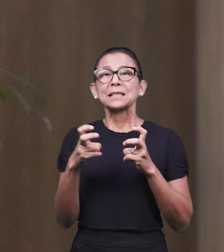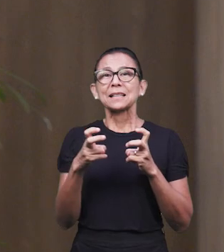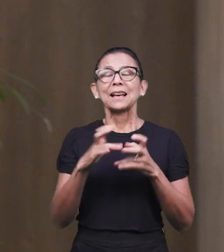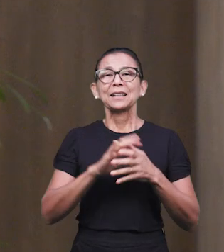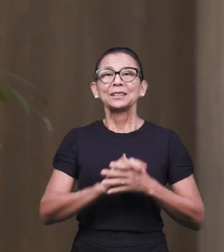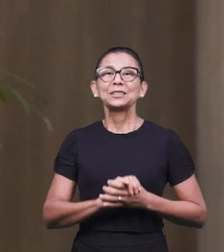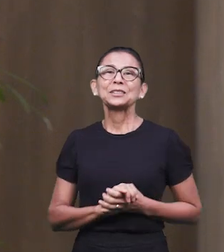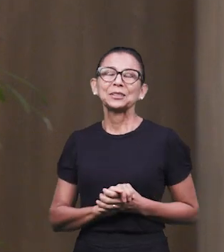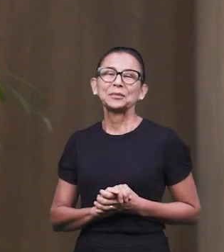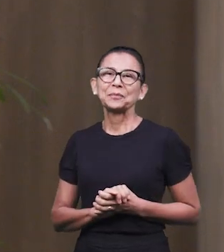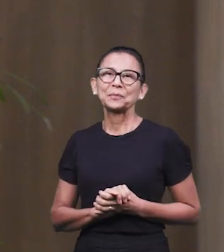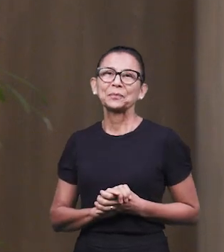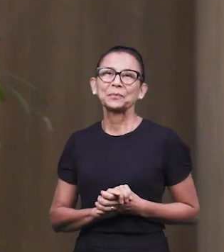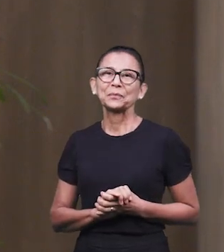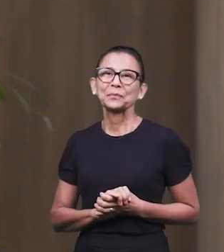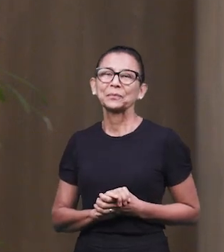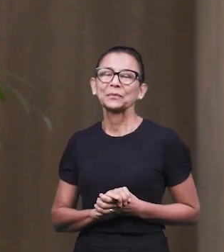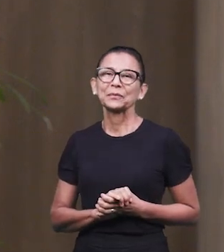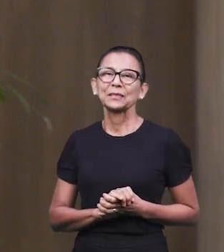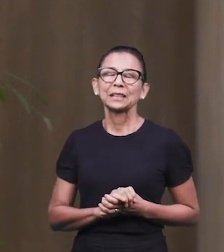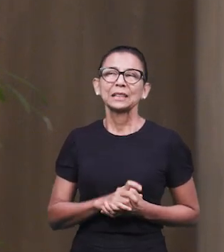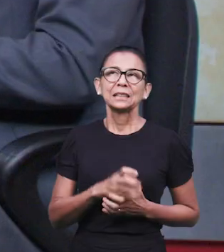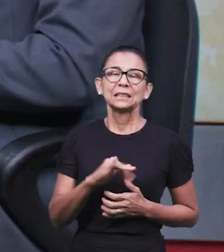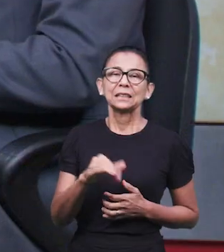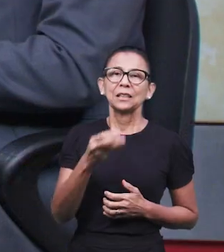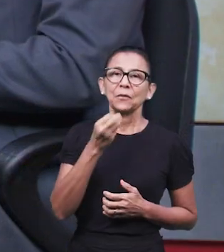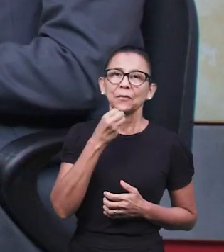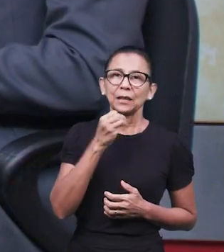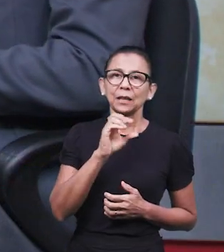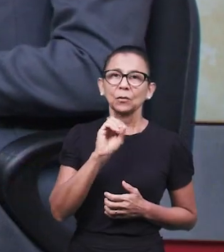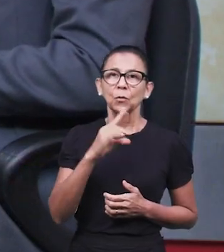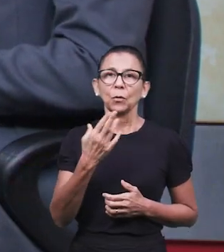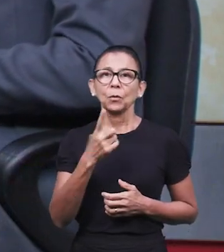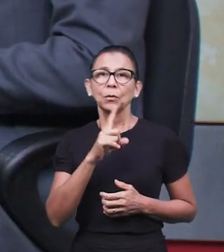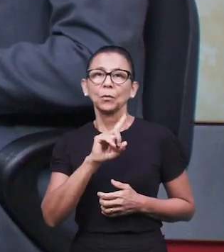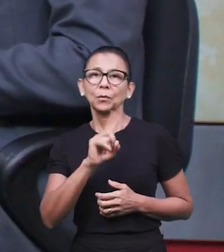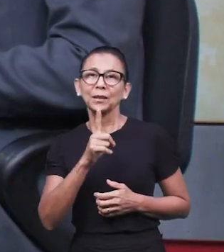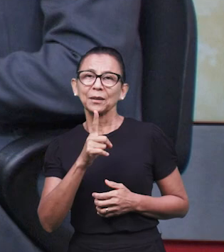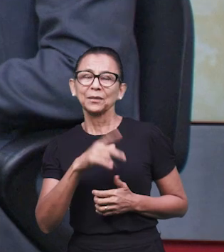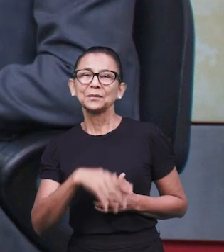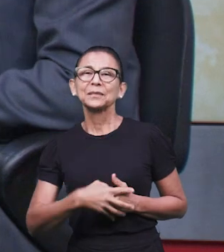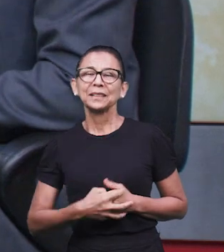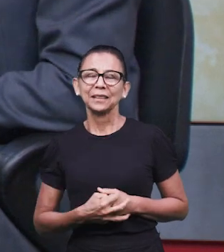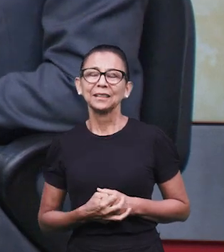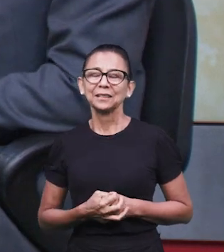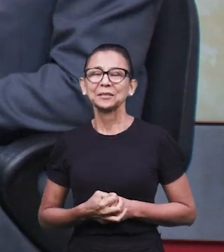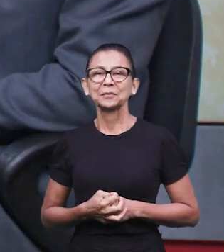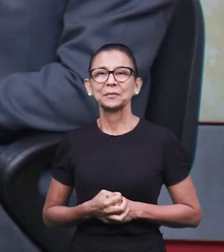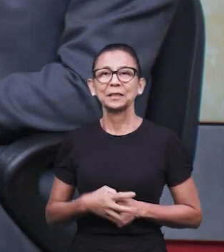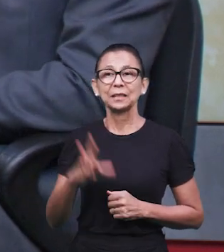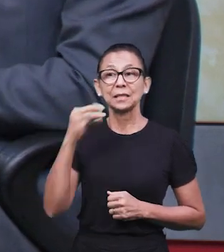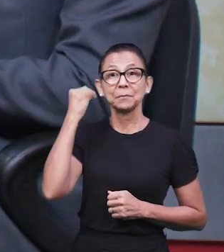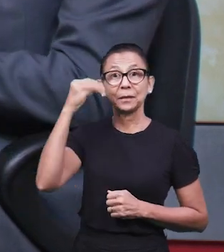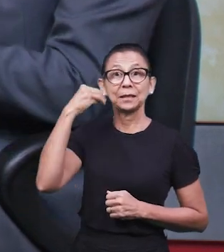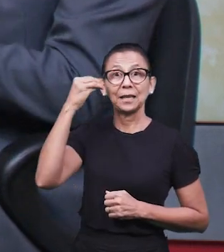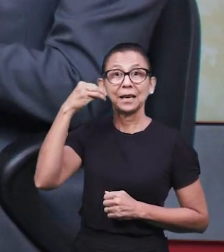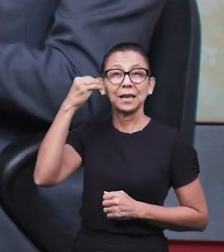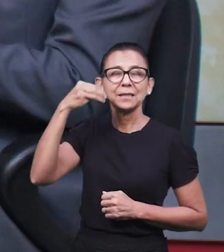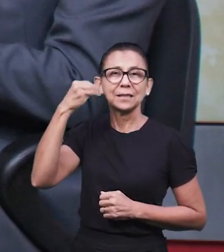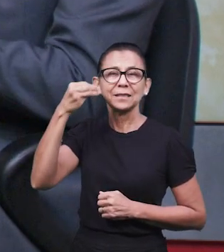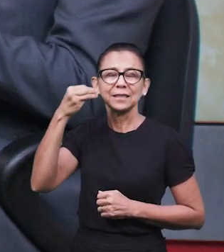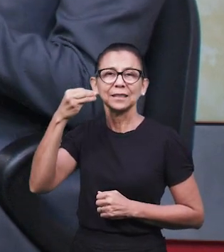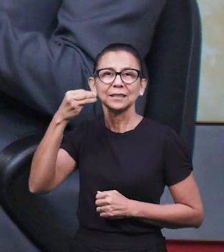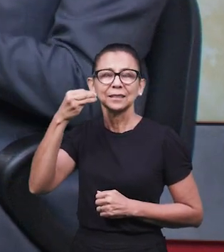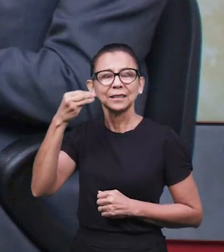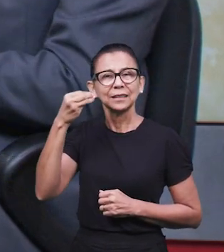fraco, se ele é frágil na doutrina ou não. O quanto a doutrina interfere na vida dele, está presente na vida dele. Exatamente,